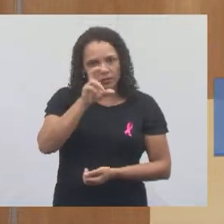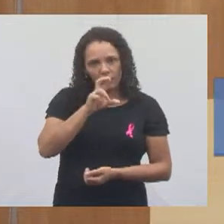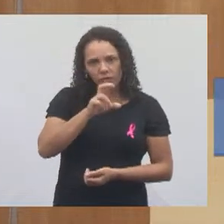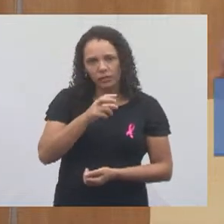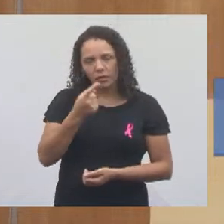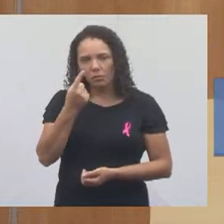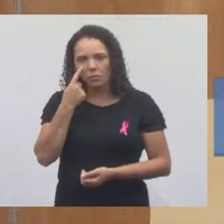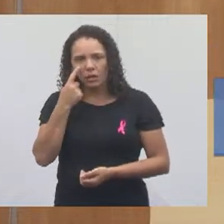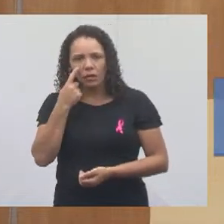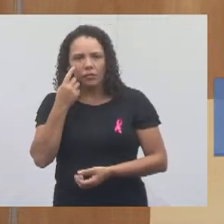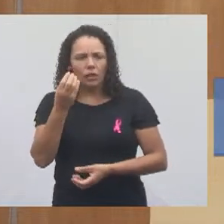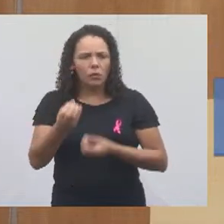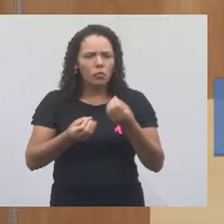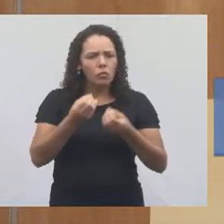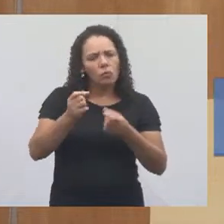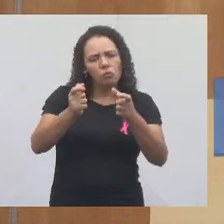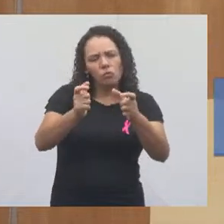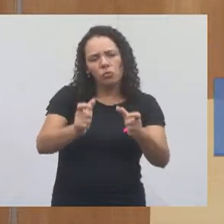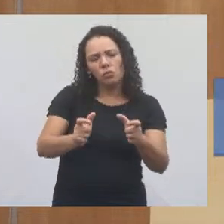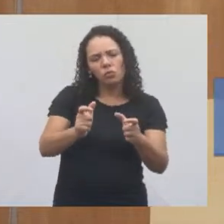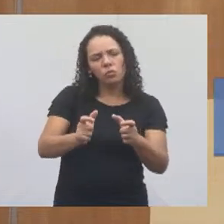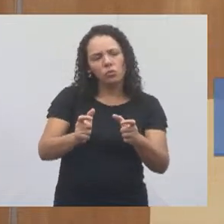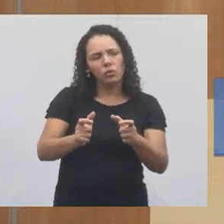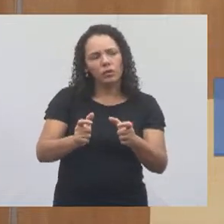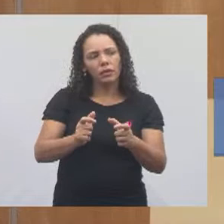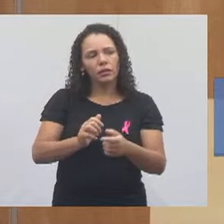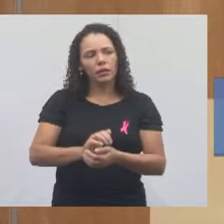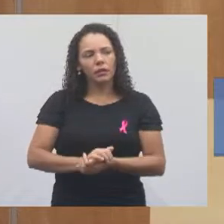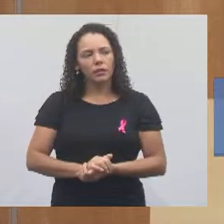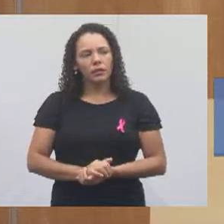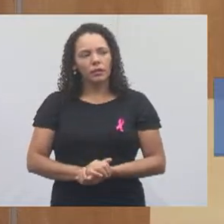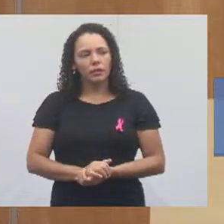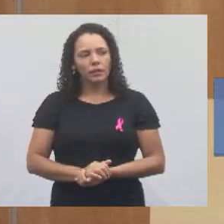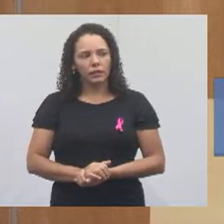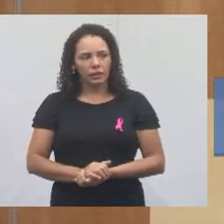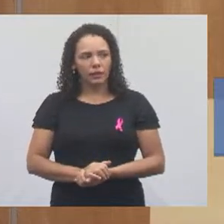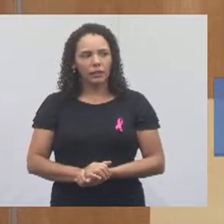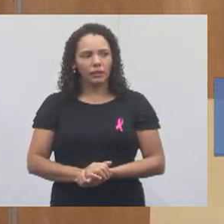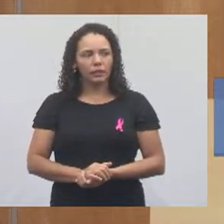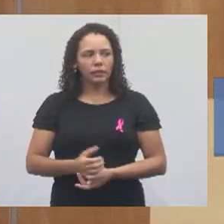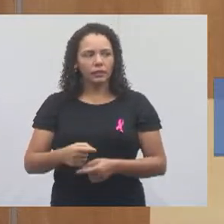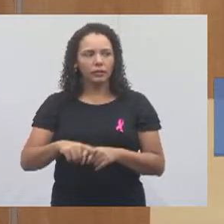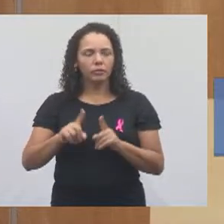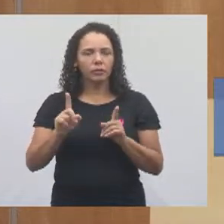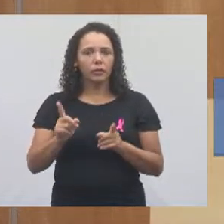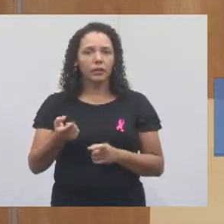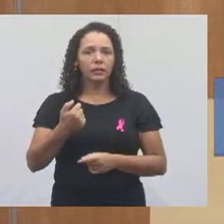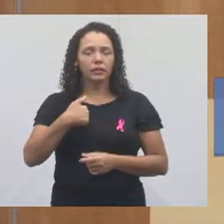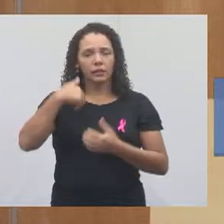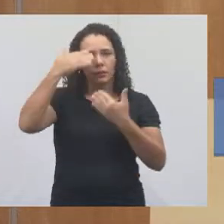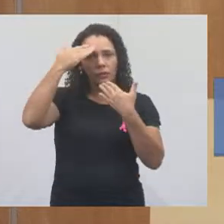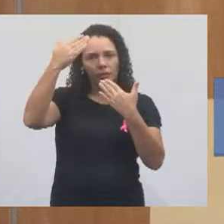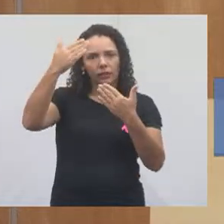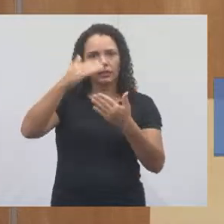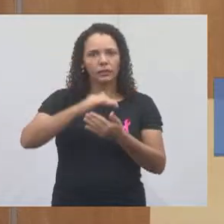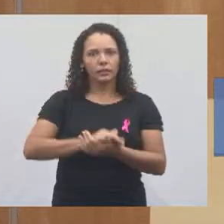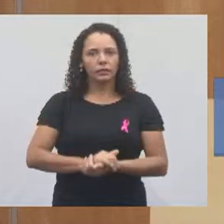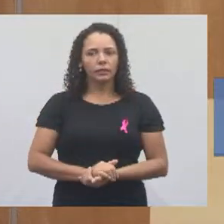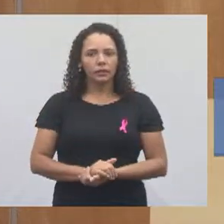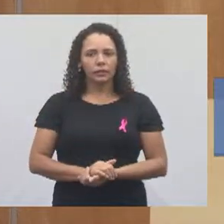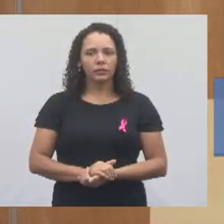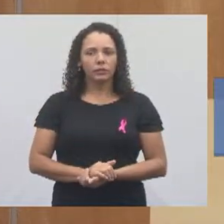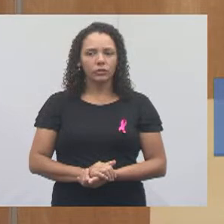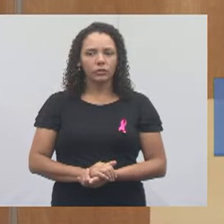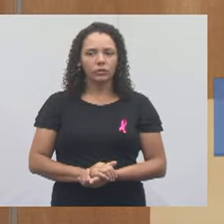como está uma localidade. Mas eu até agradeço, né? Ainda bem que o Paulinho,